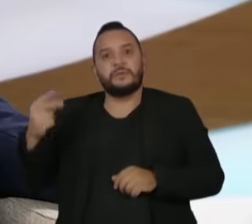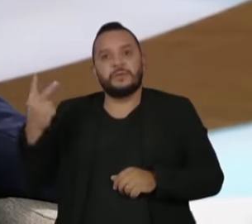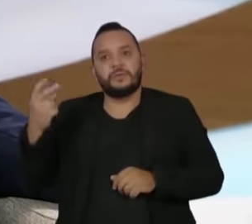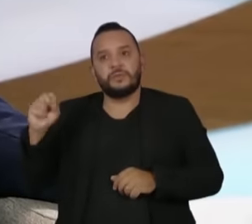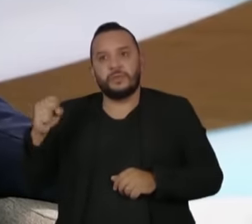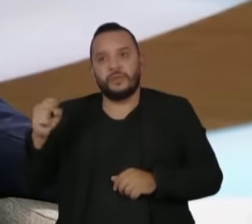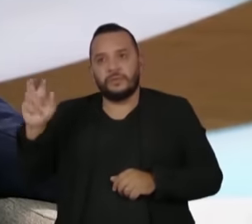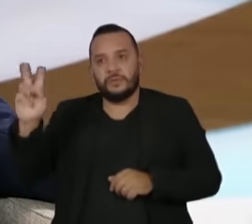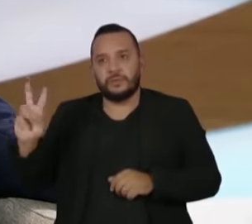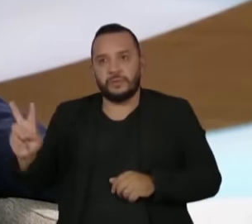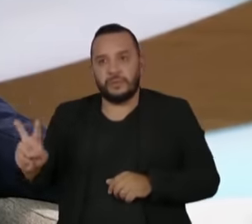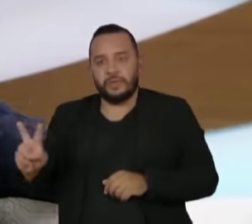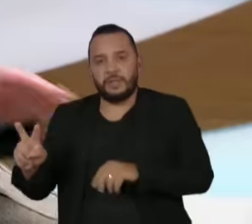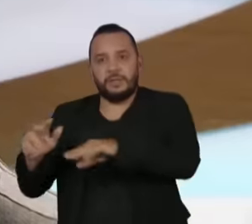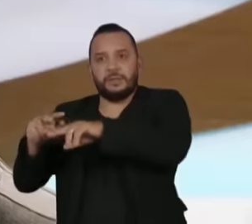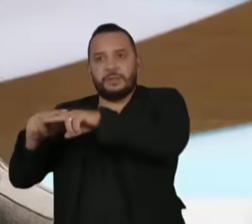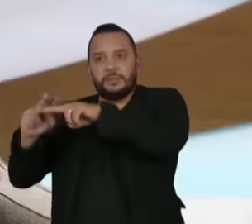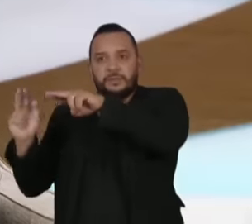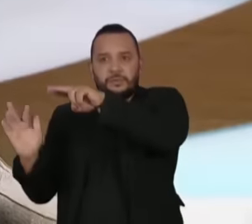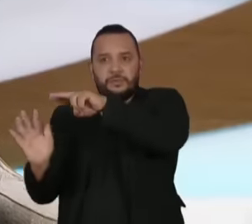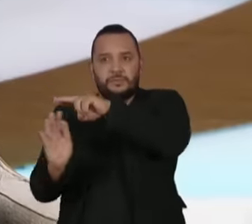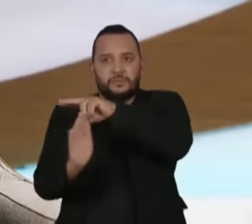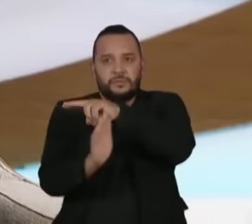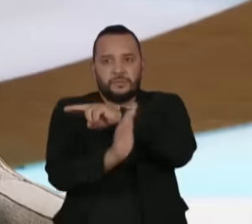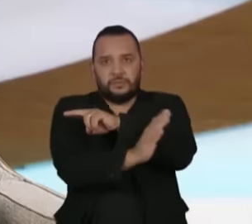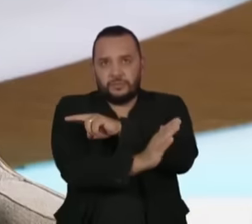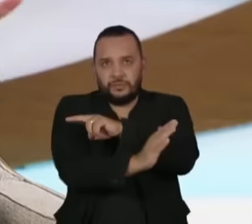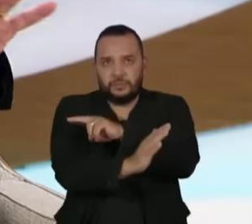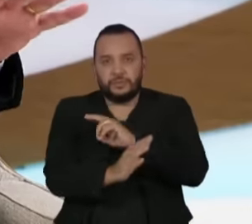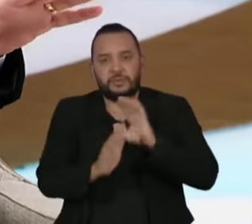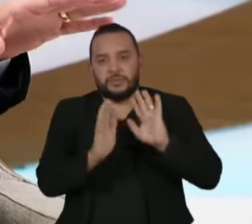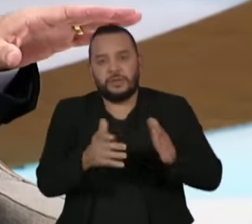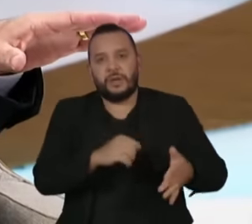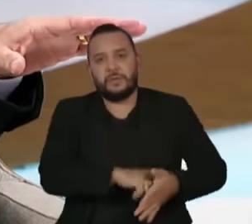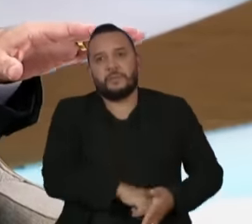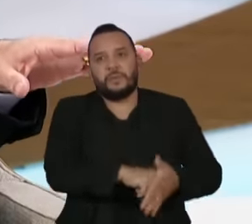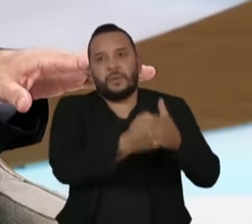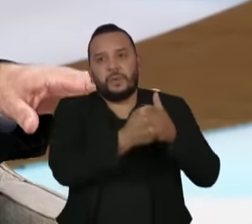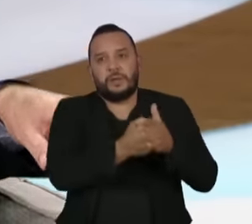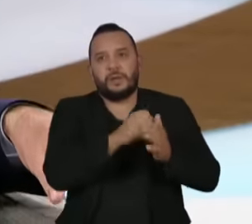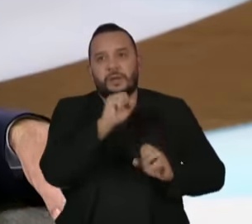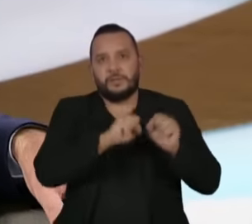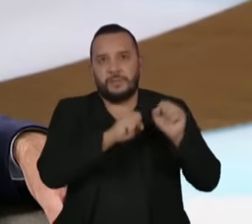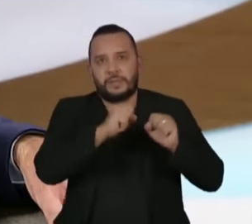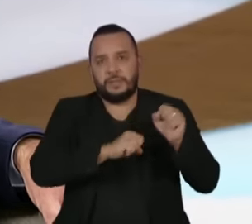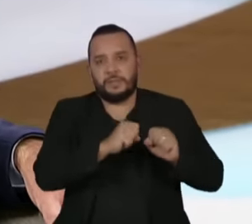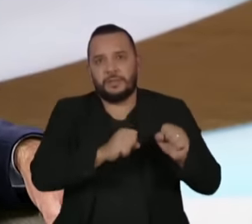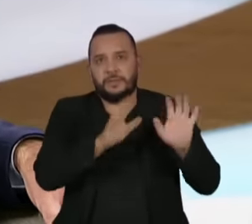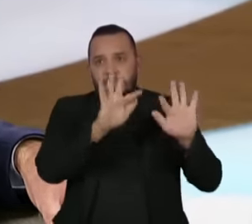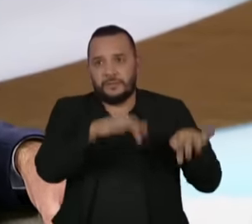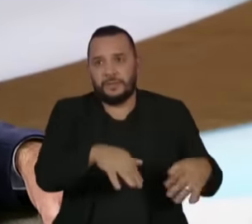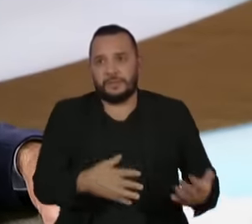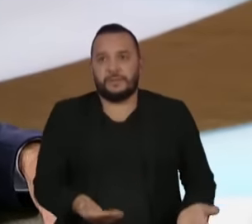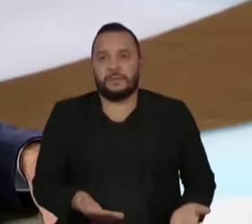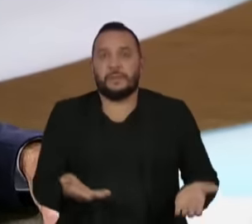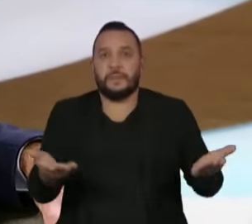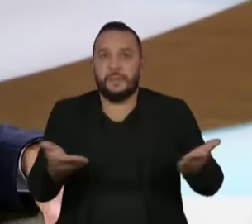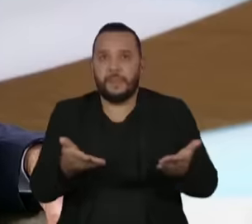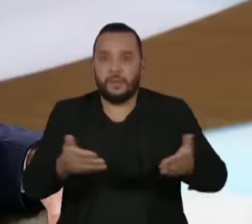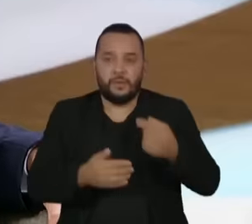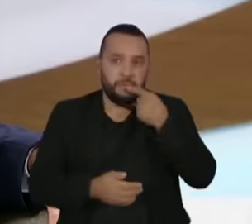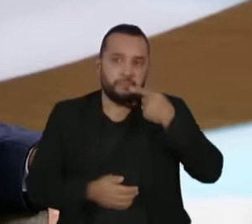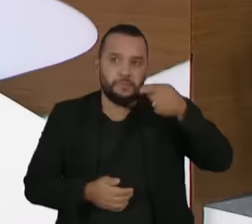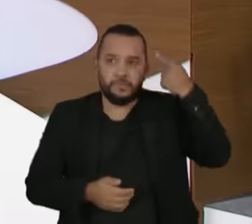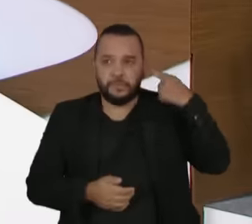para que houvesse o início da interrupção das sanções a essas empresas. E agora, já também recentemente,